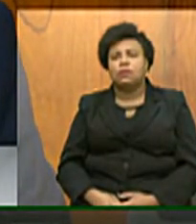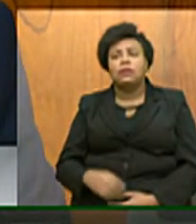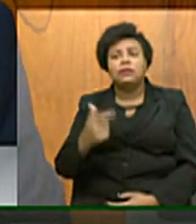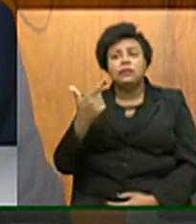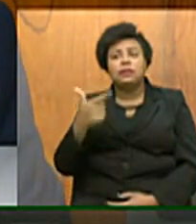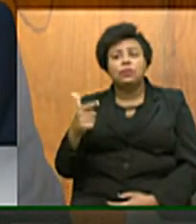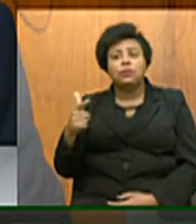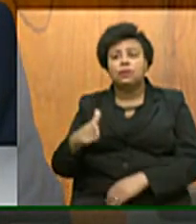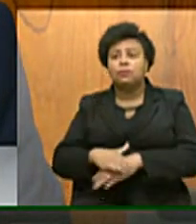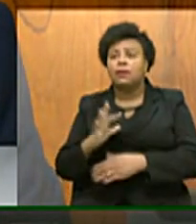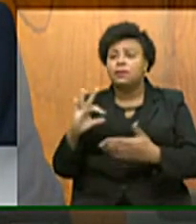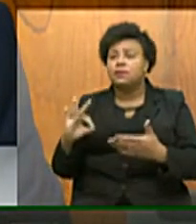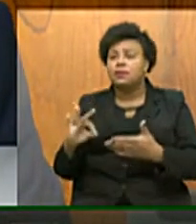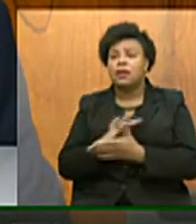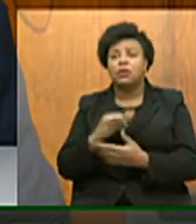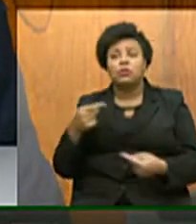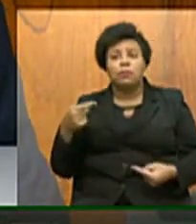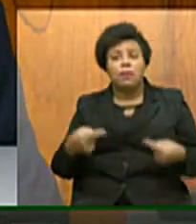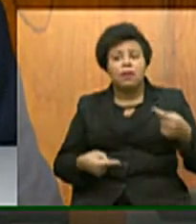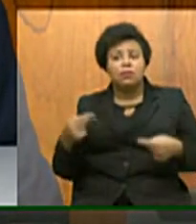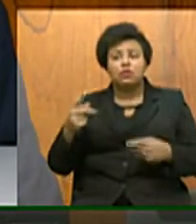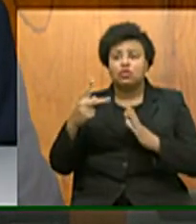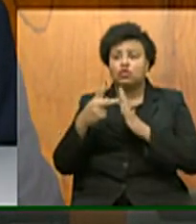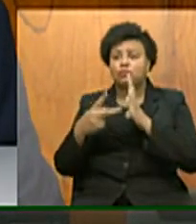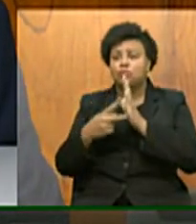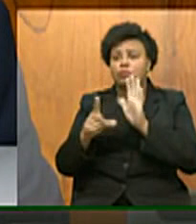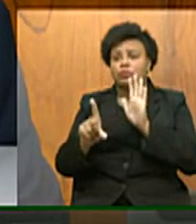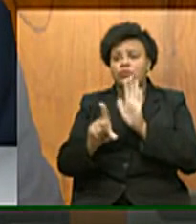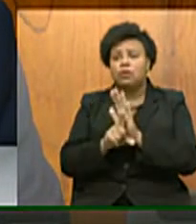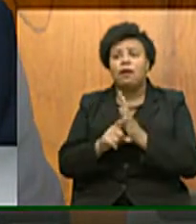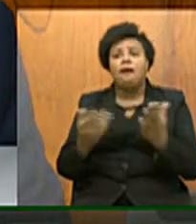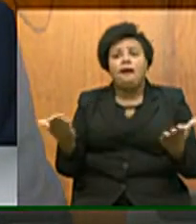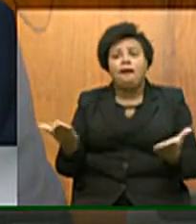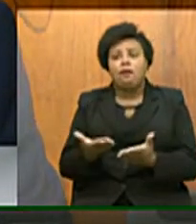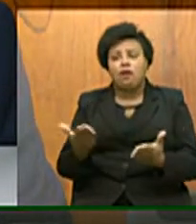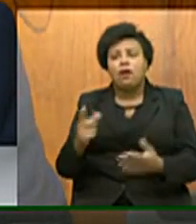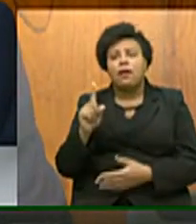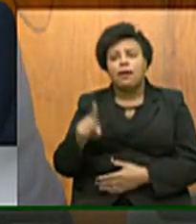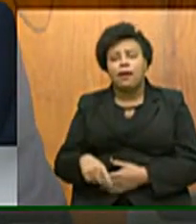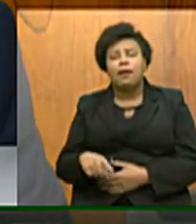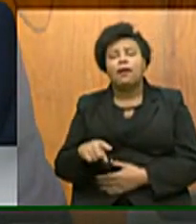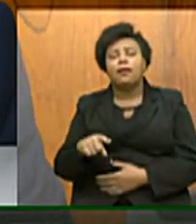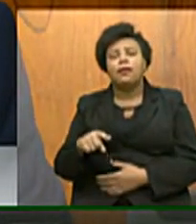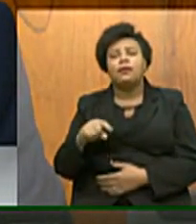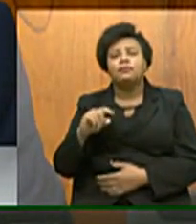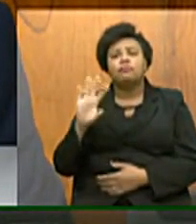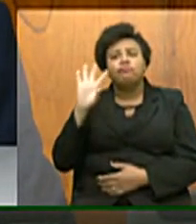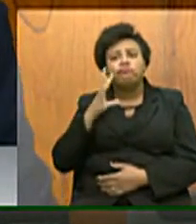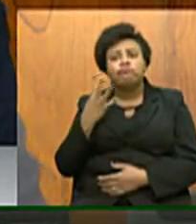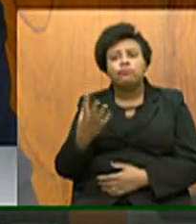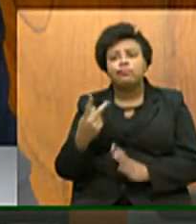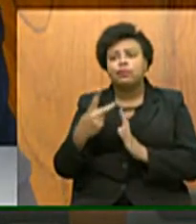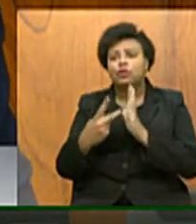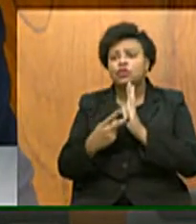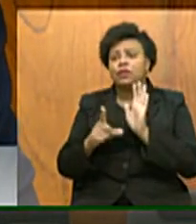Não havendo mais inscritos para discutir o projeto, passamos então ao encaminhamento do projeto